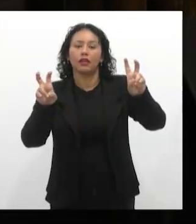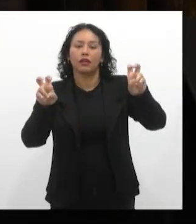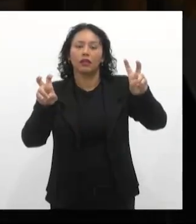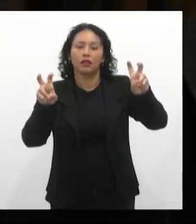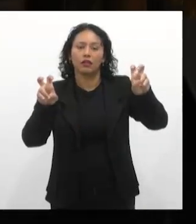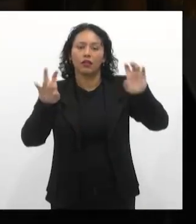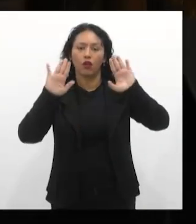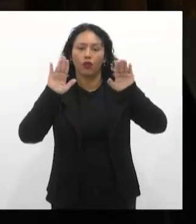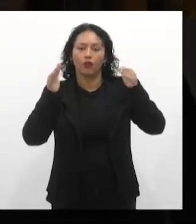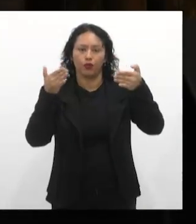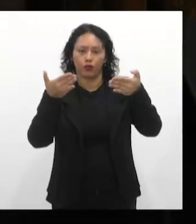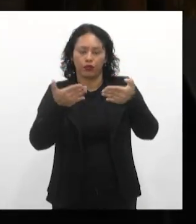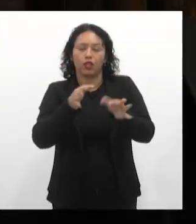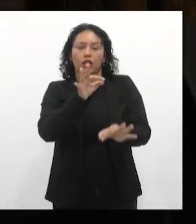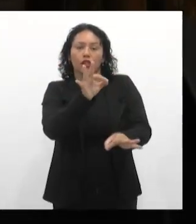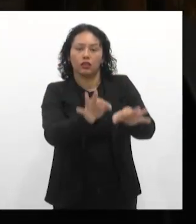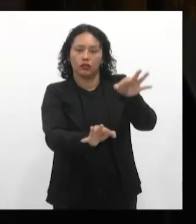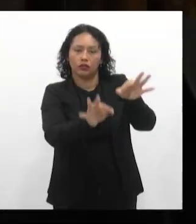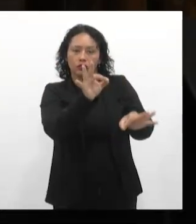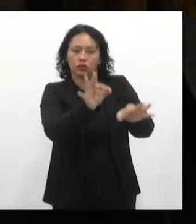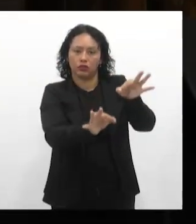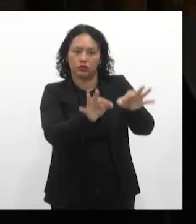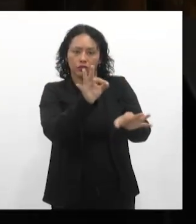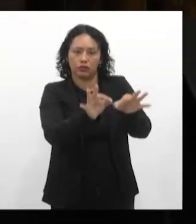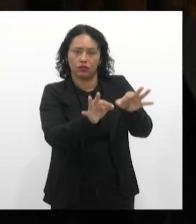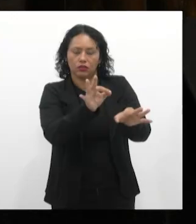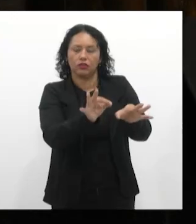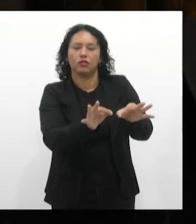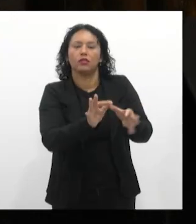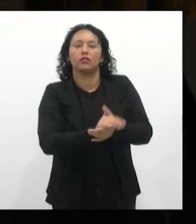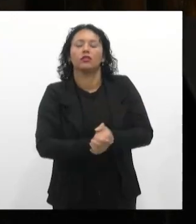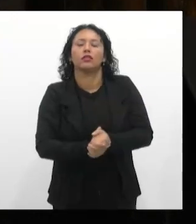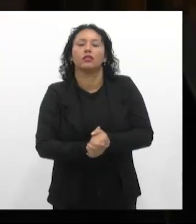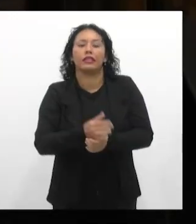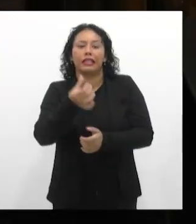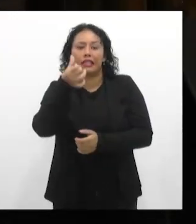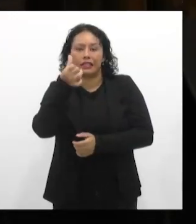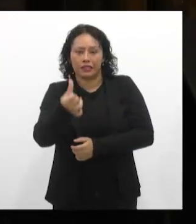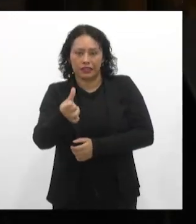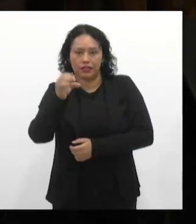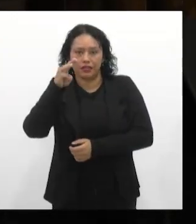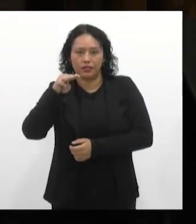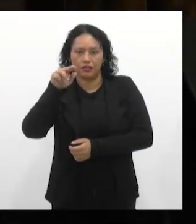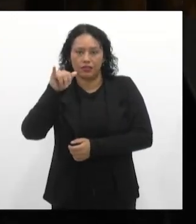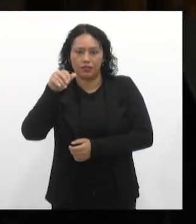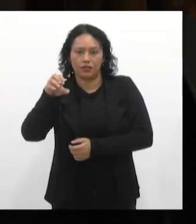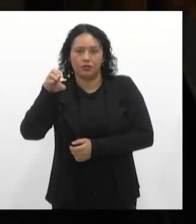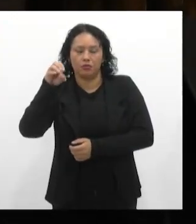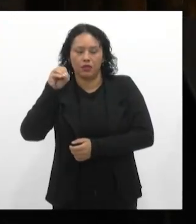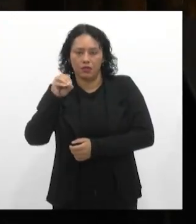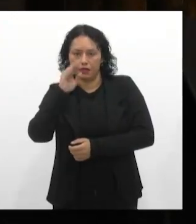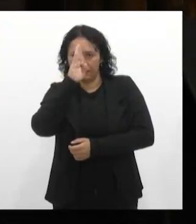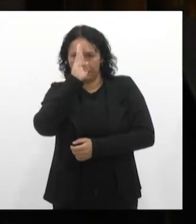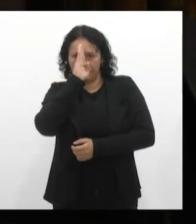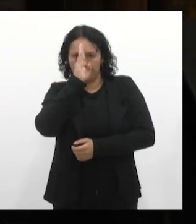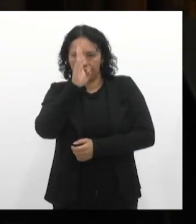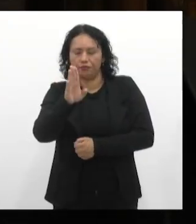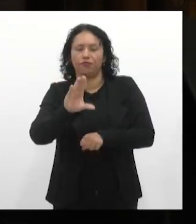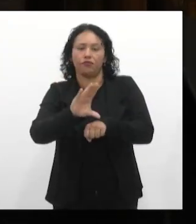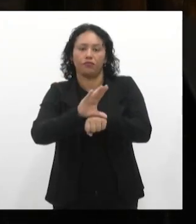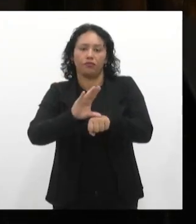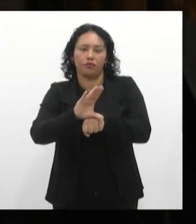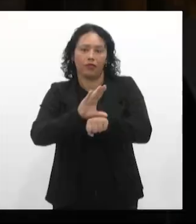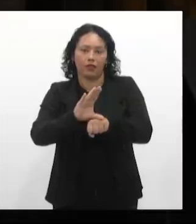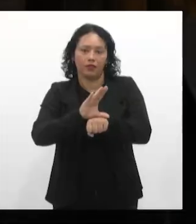diz respeito ao julgamento de 6 de maio da ação direta de